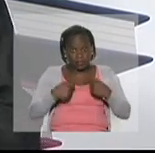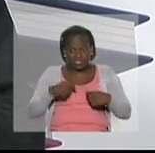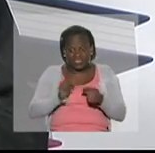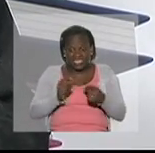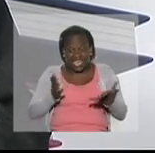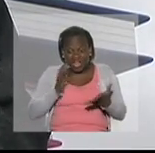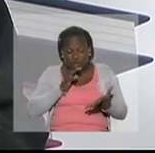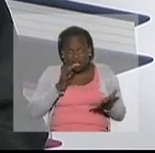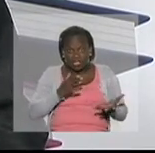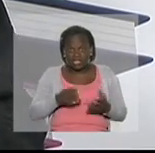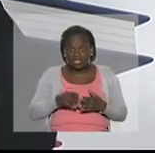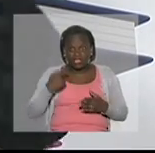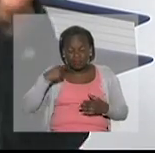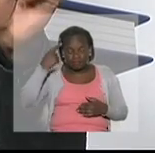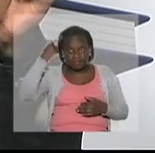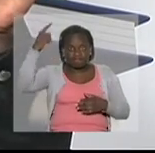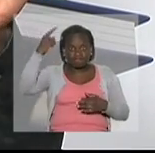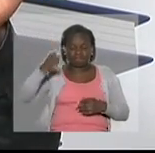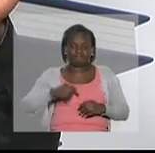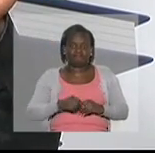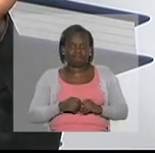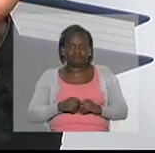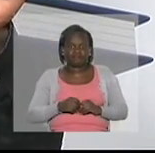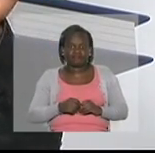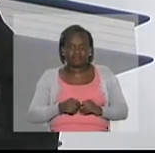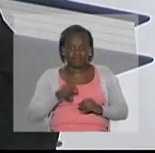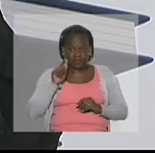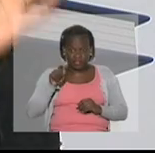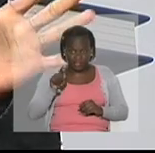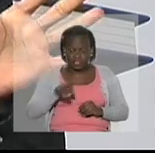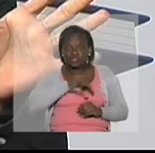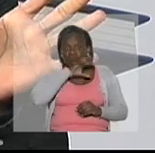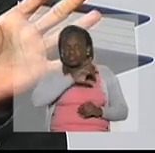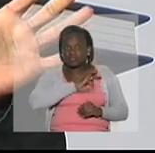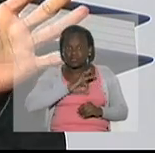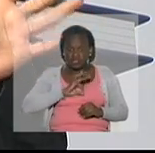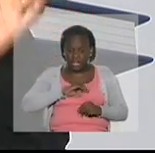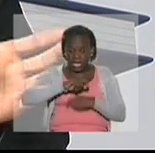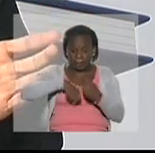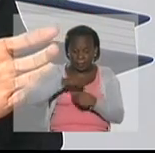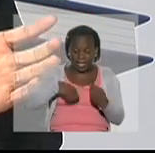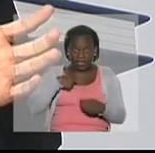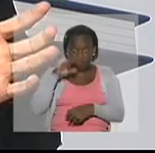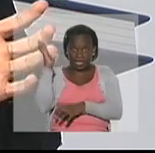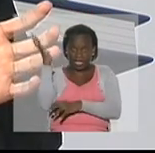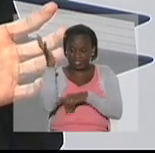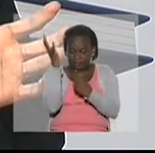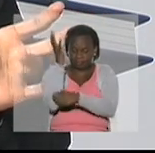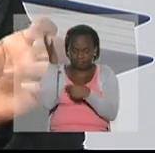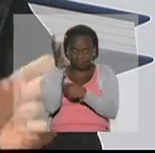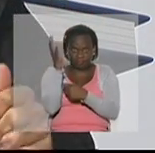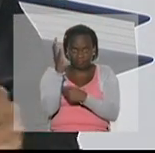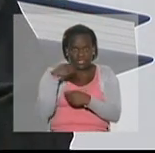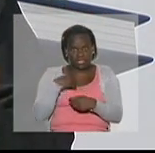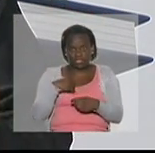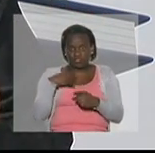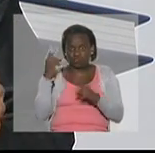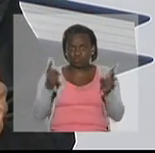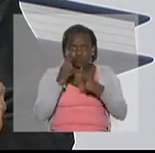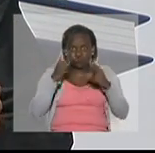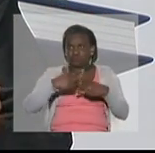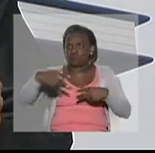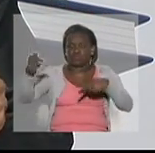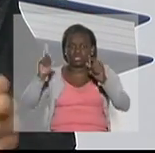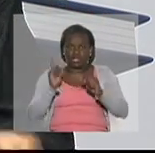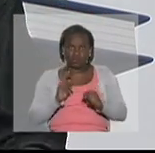jabuti, a gente precisa fazer alguma coisa agora. E eu tive uma ideia brilhante. Se o senhor, dona onça, me amarrar naquela árvore, eu não vou